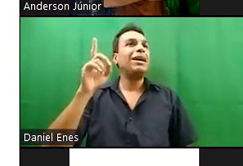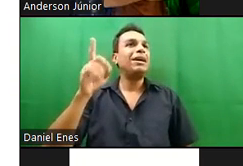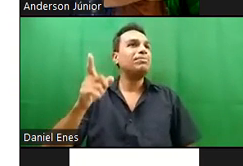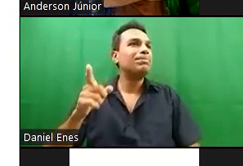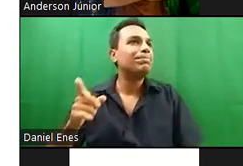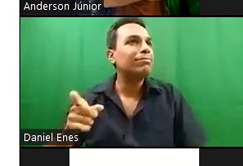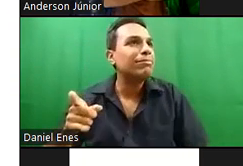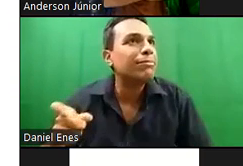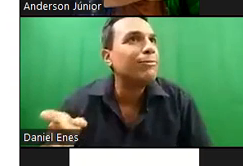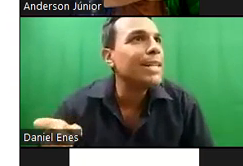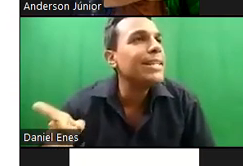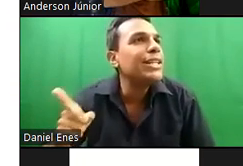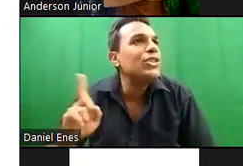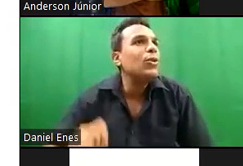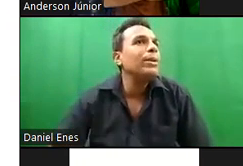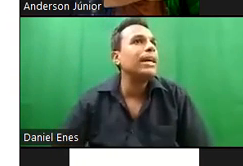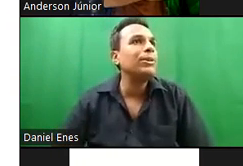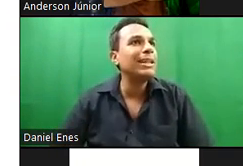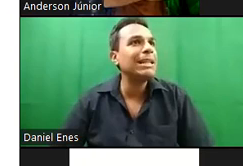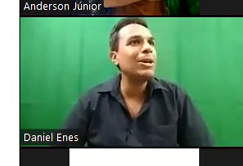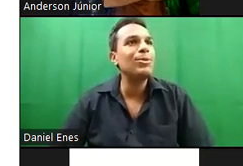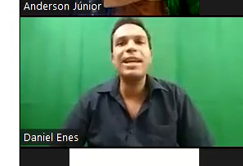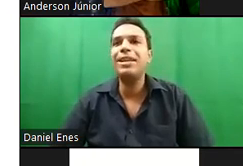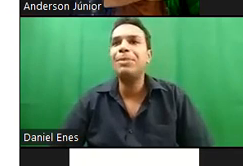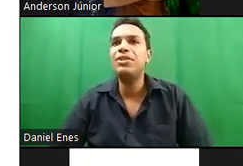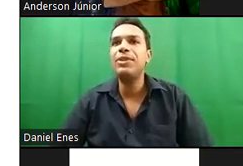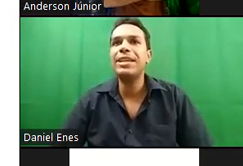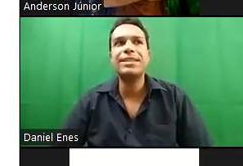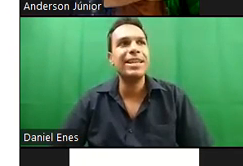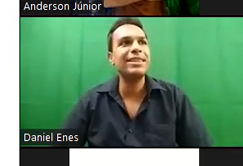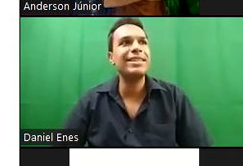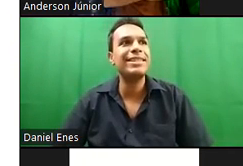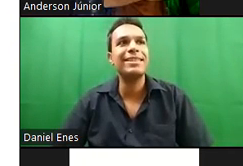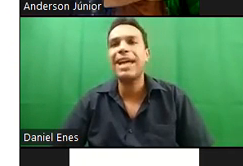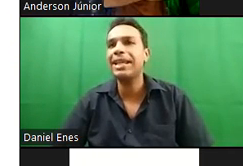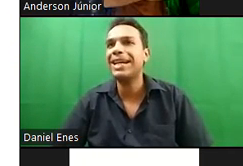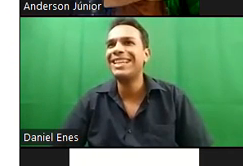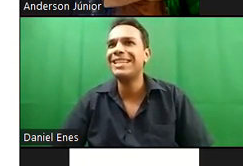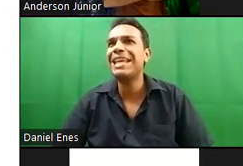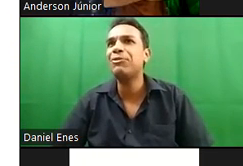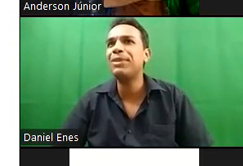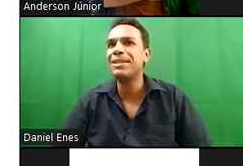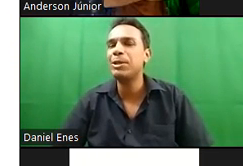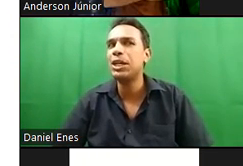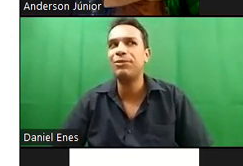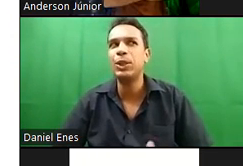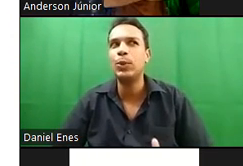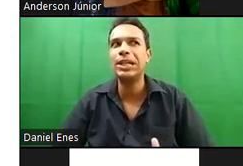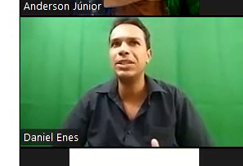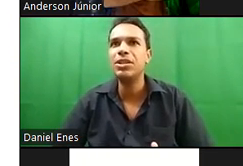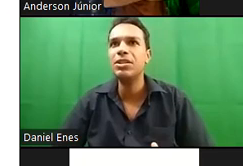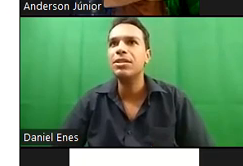A Francine, que tinha comentado naquela hora, consegue lembrar a diferença entre sentar e cadeira sem eu fazer? Eu tinha